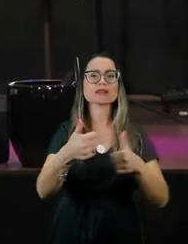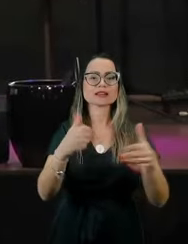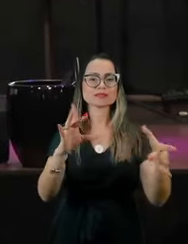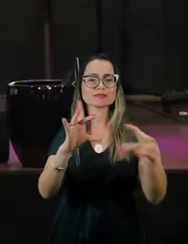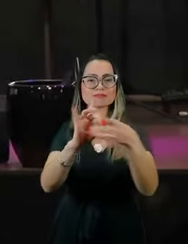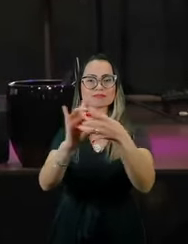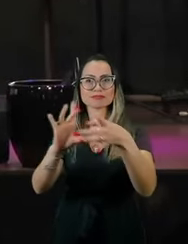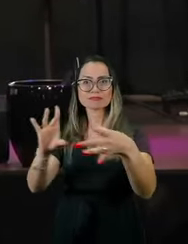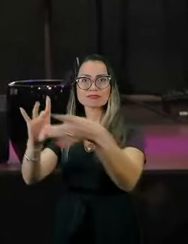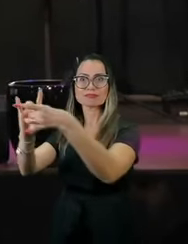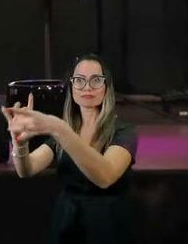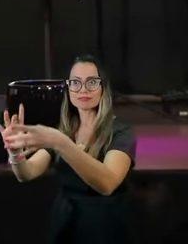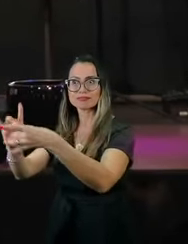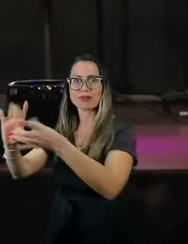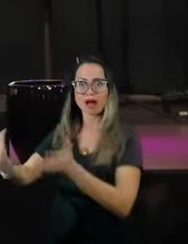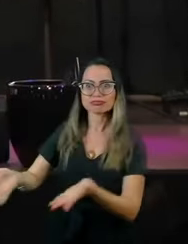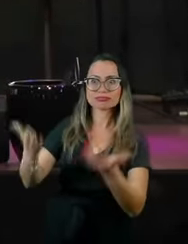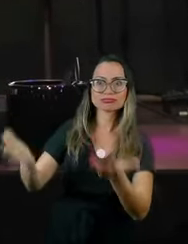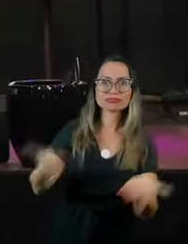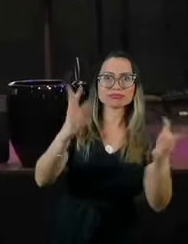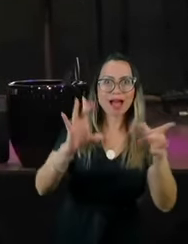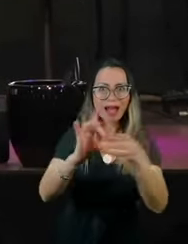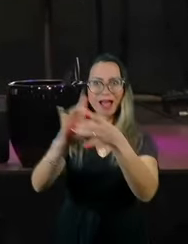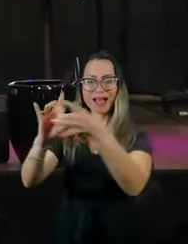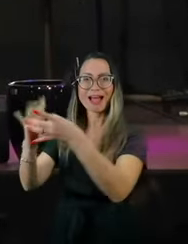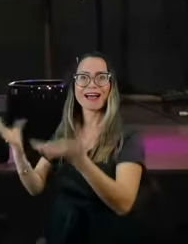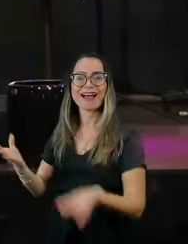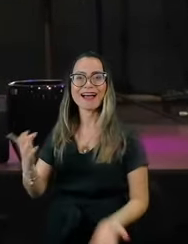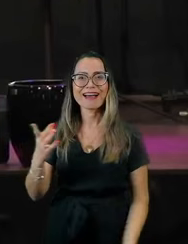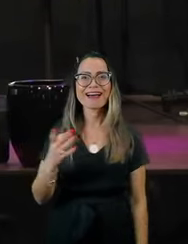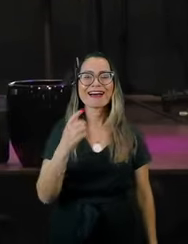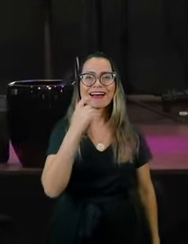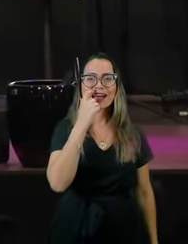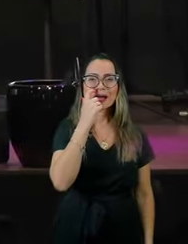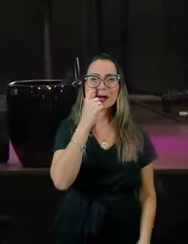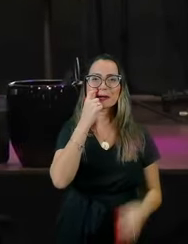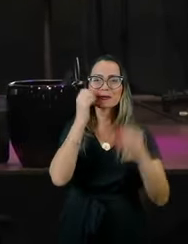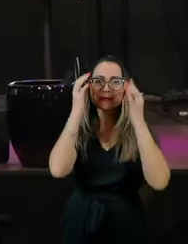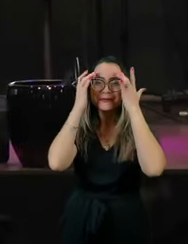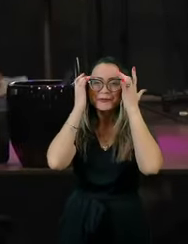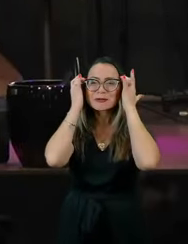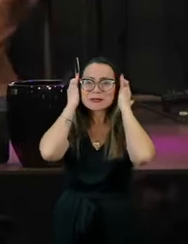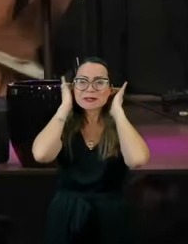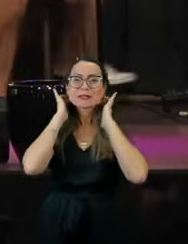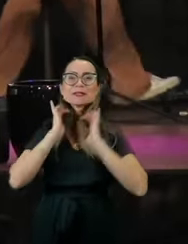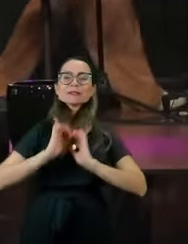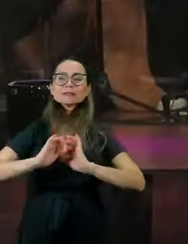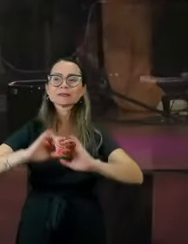conectoras. Eu trouxe até um... Eu não sou de fazer isso, mas hoje eu fiz, né?